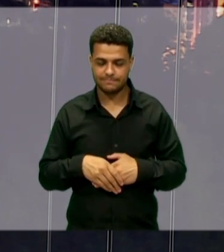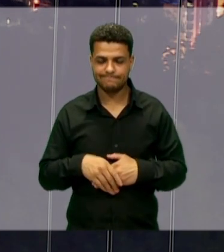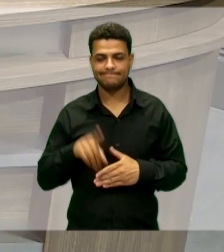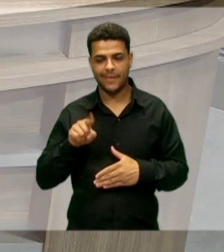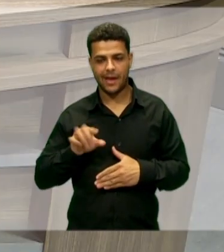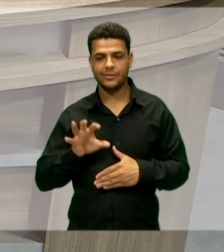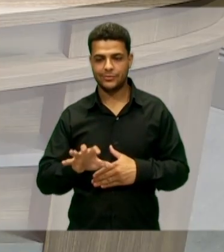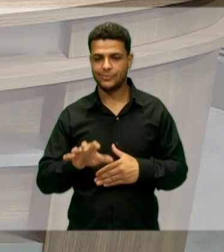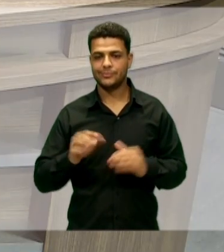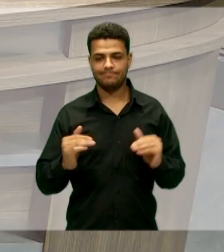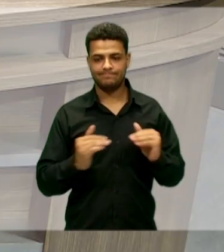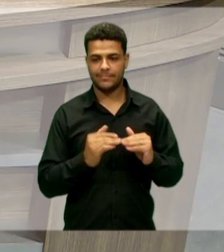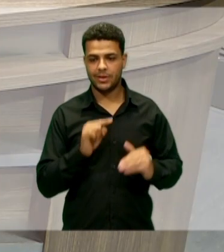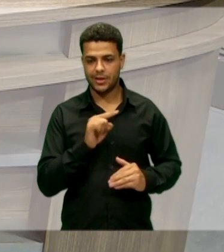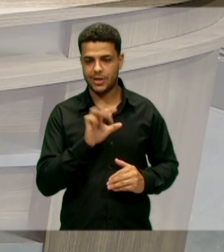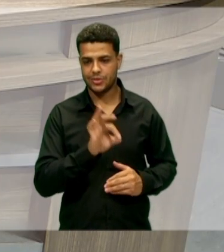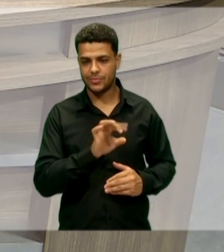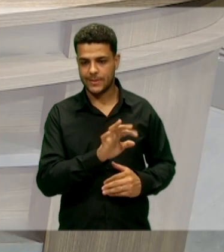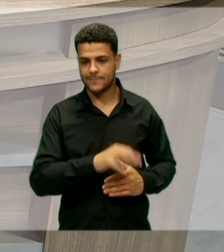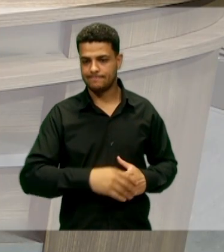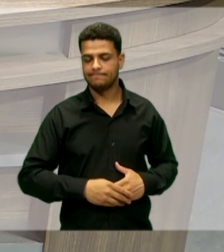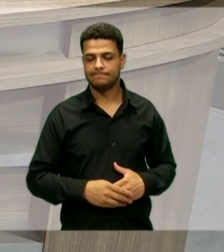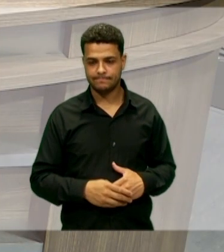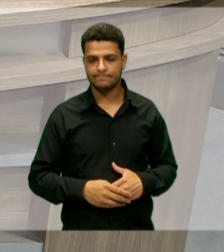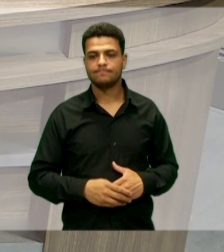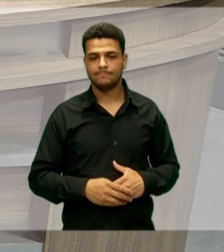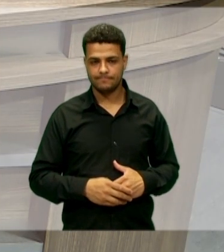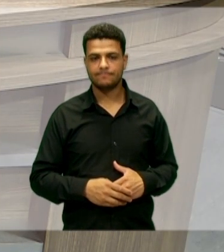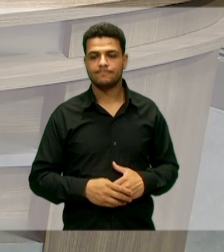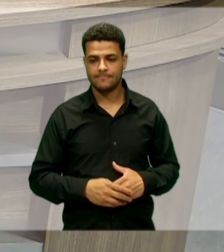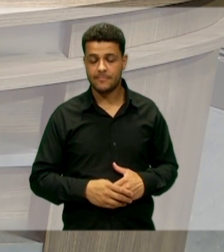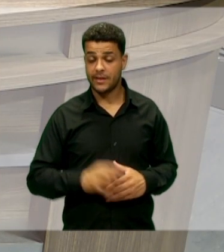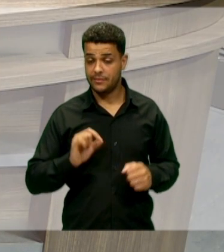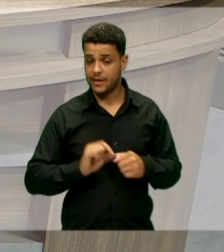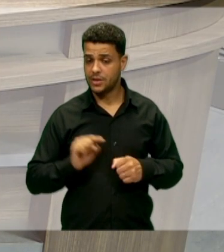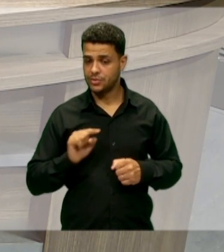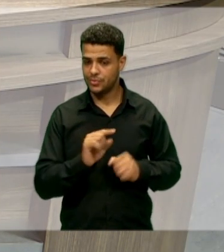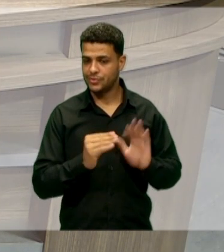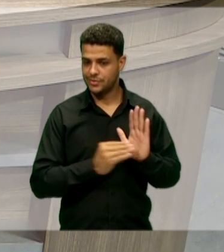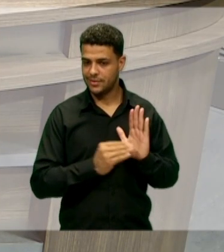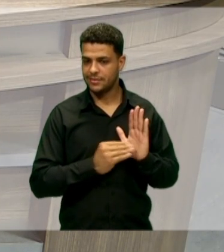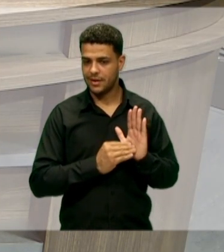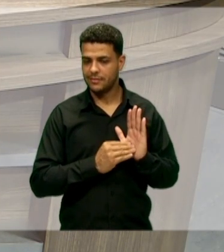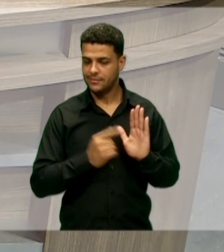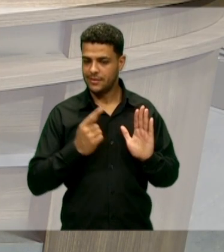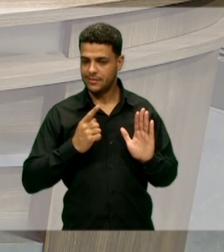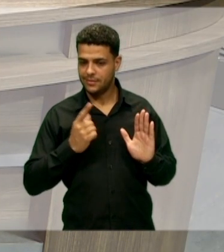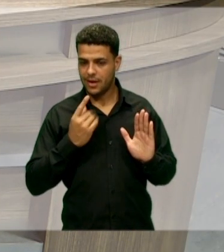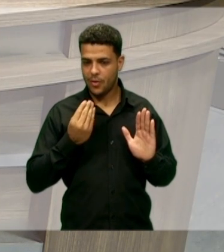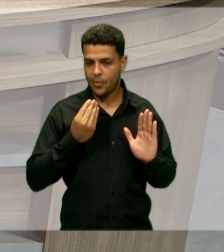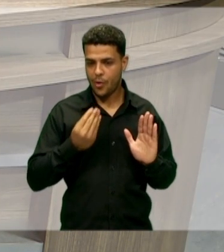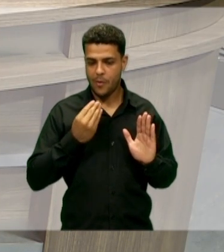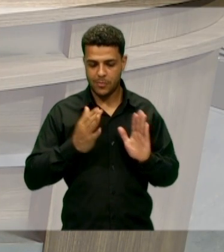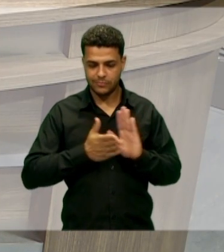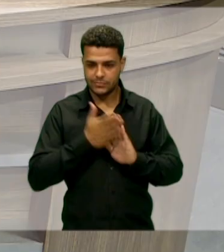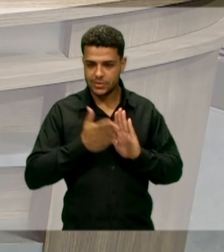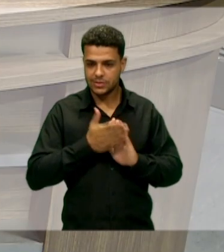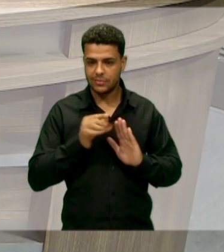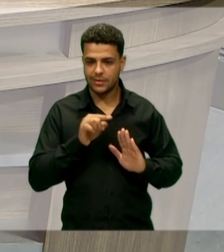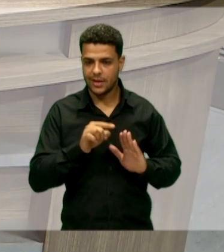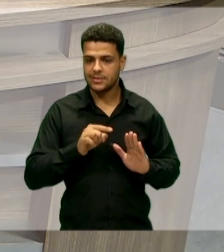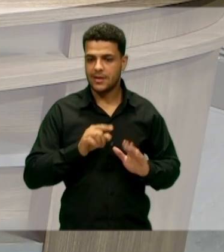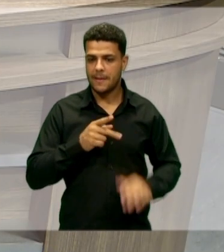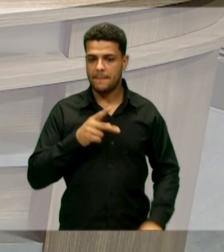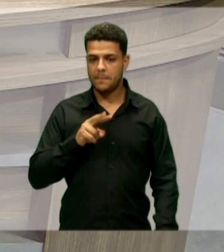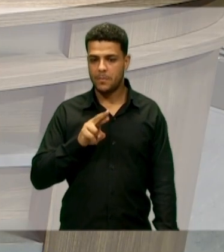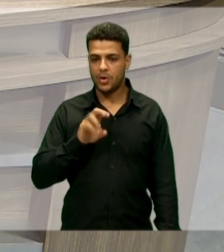Isso mesmo, exatamente, o próprio organismo. Então a gente faz hoje esse teste, né? A gente precisa identificar a produção dessa proteína.